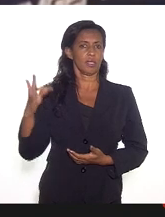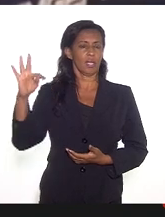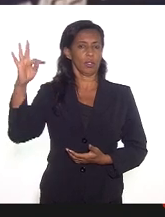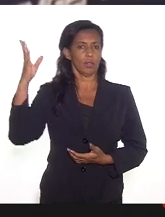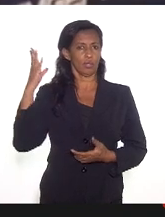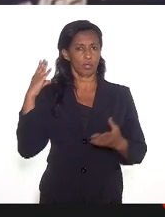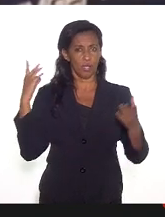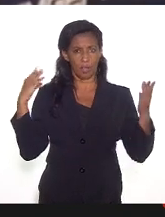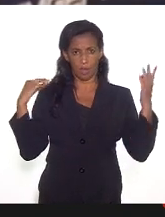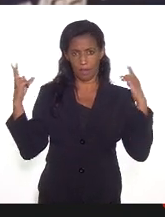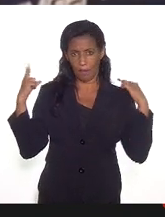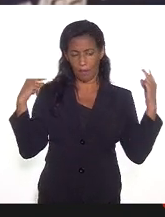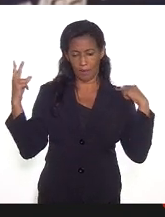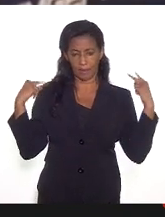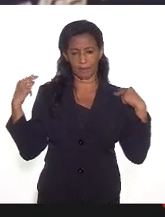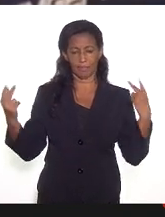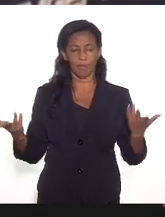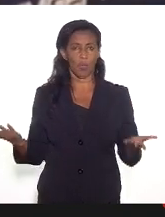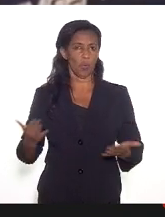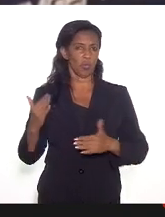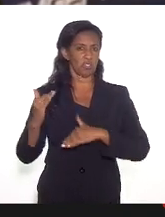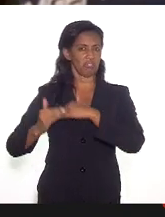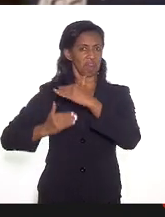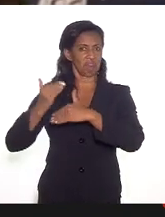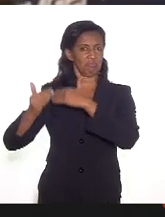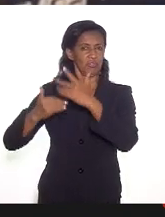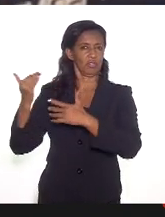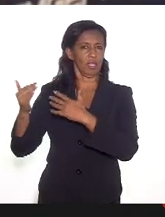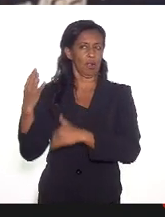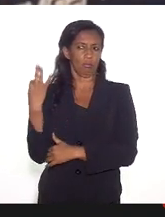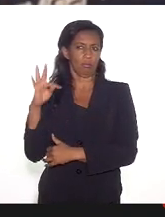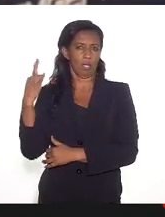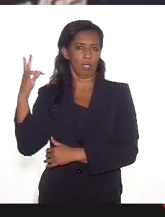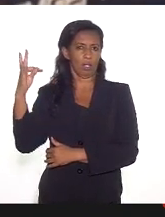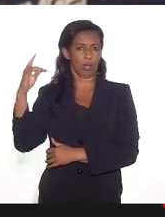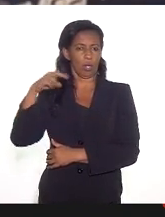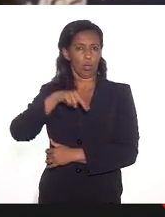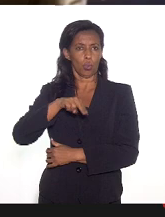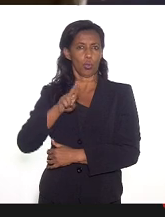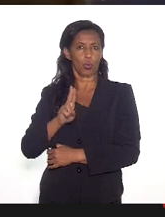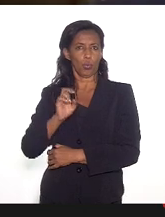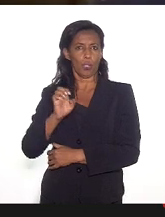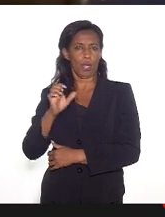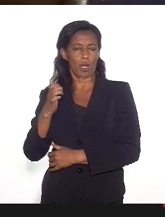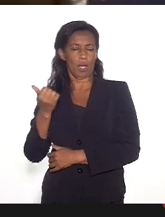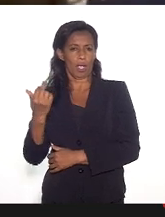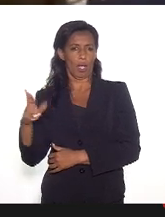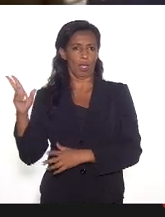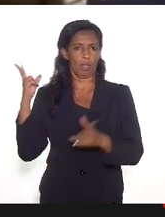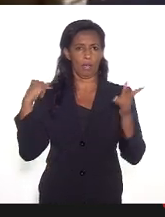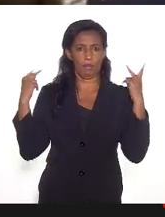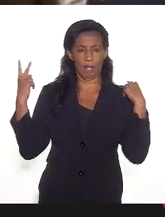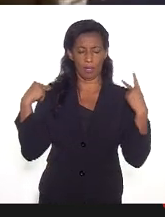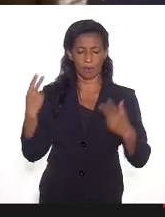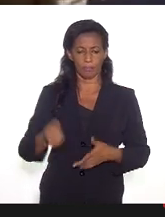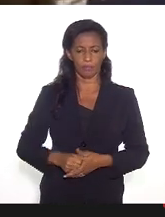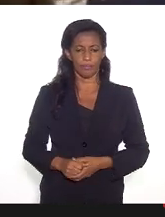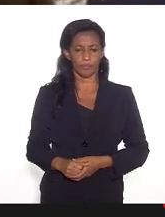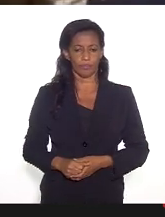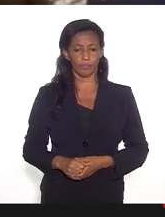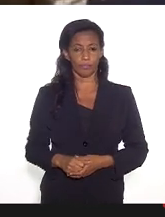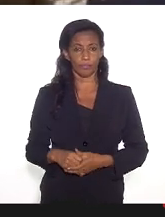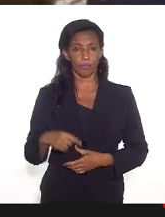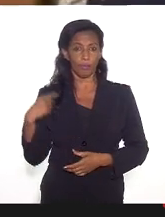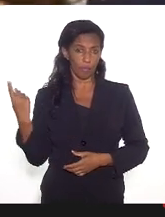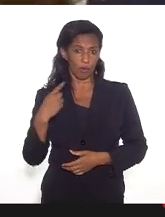Marinha, hoje Diretoria Geral de Desenvolvimento Tecnológico e Nuclear da Marinha. Tá? Nós temos, a